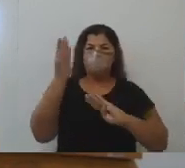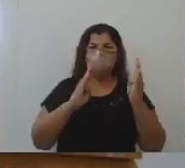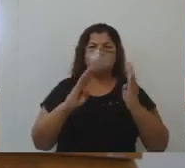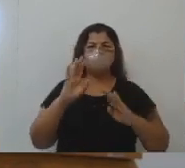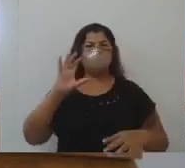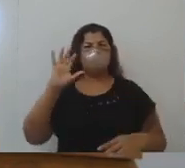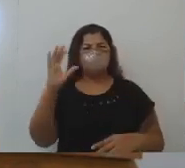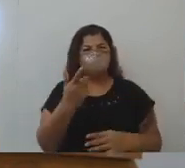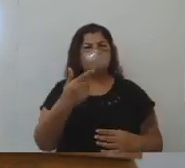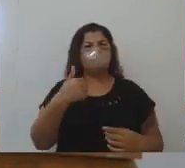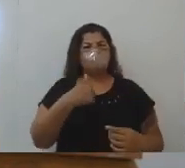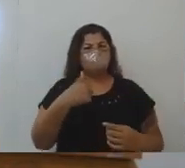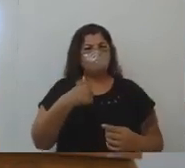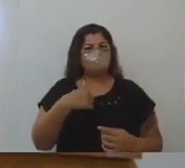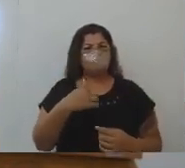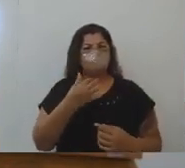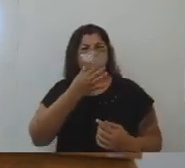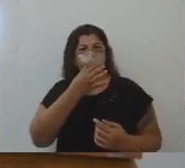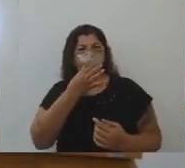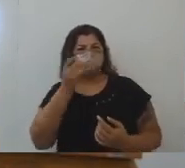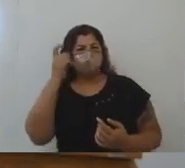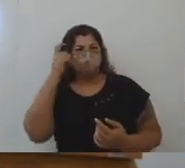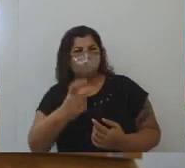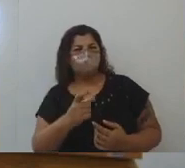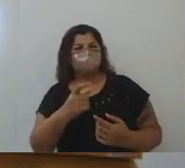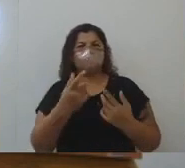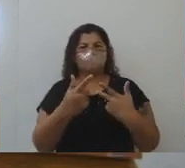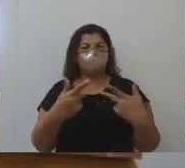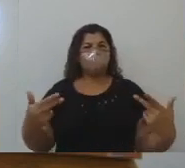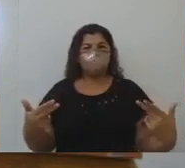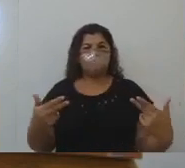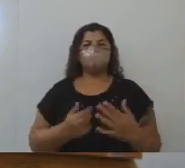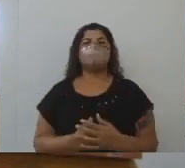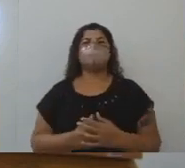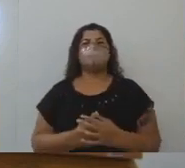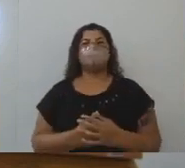que a gente quer? Quando a gente fala sobre coisas